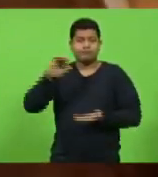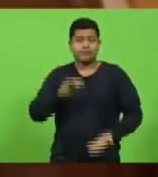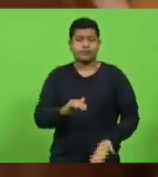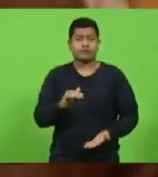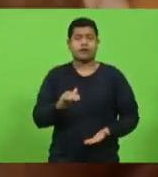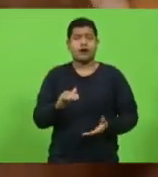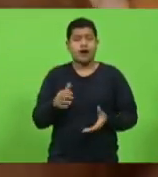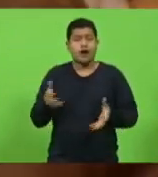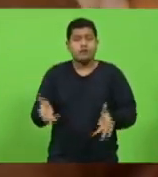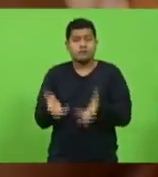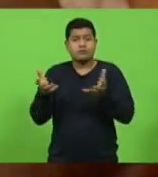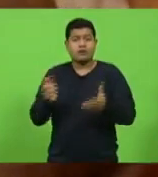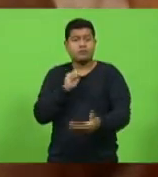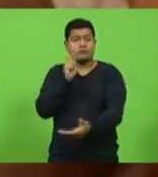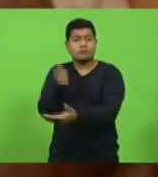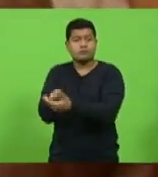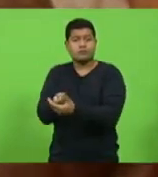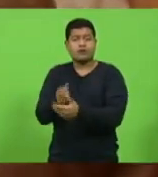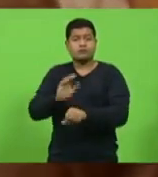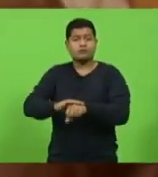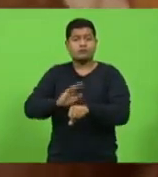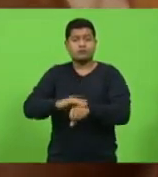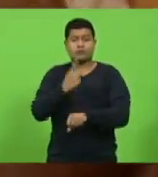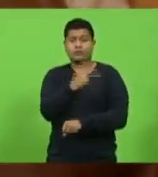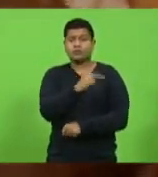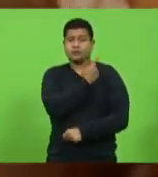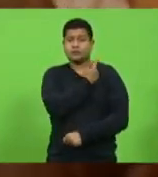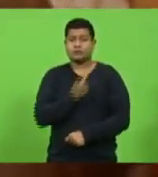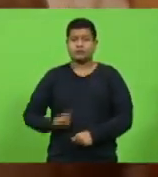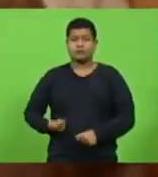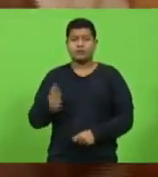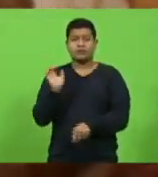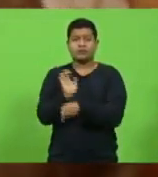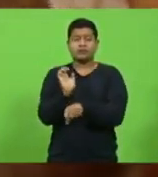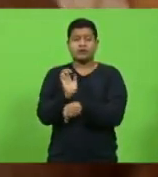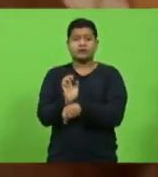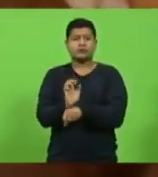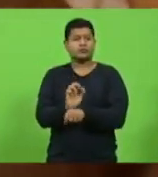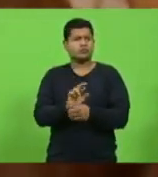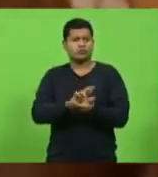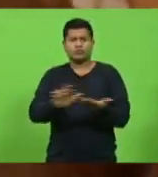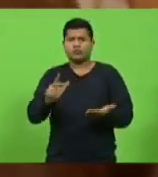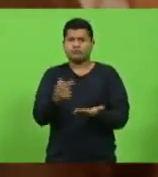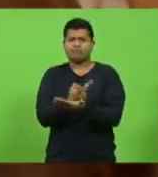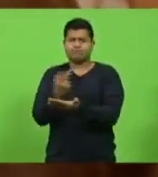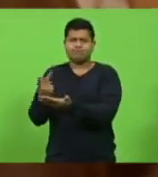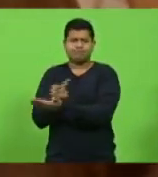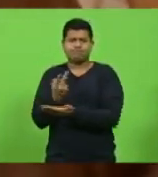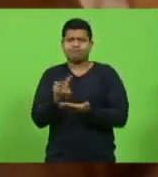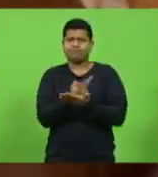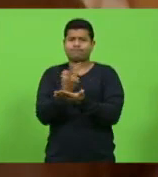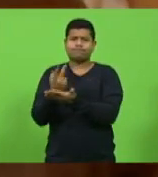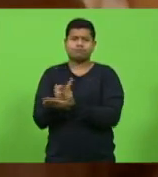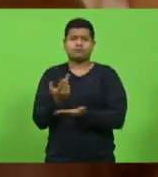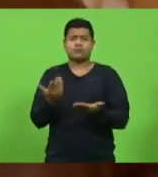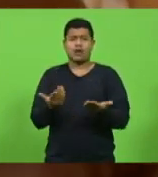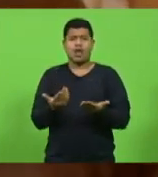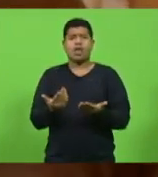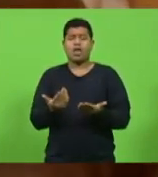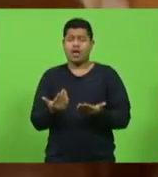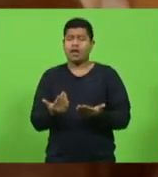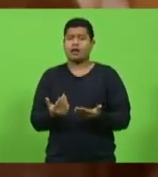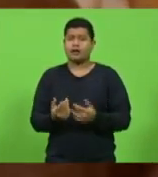fomentasse o pagamento por parte do governo do estado. Todos esses cambalachos. Isso é tudo